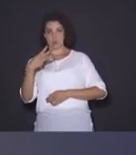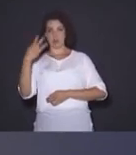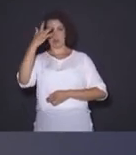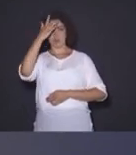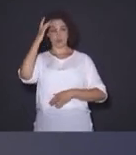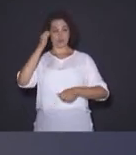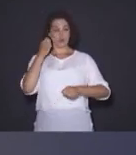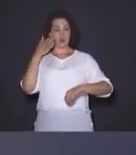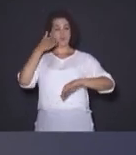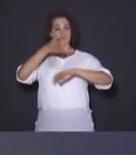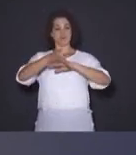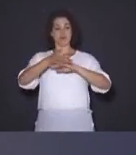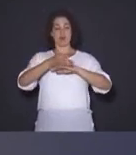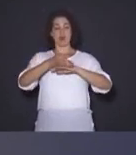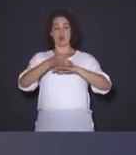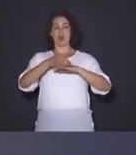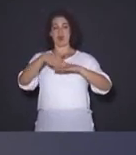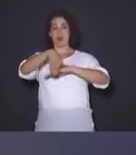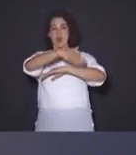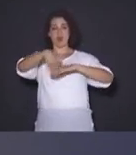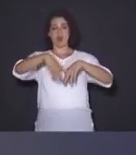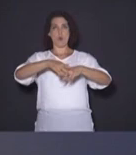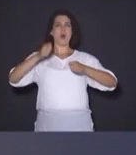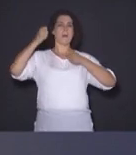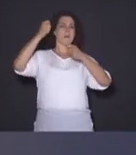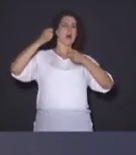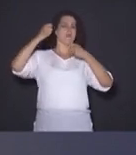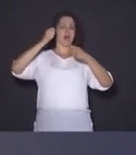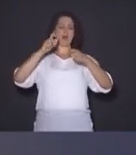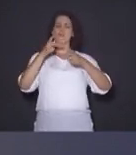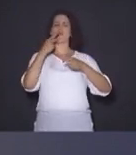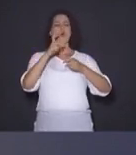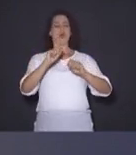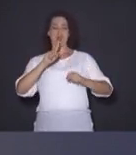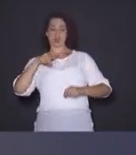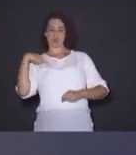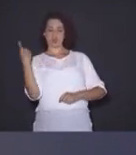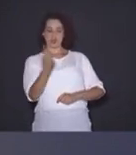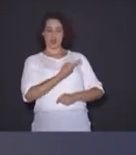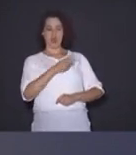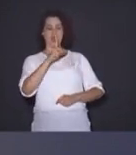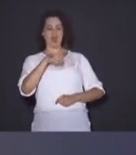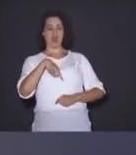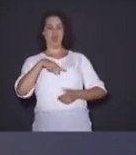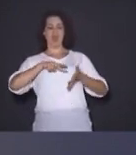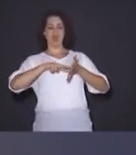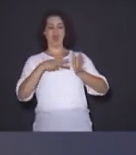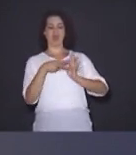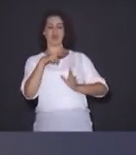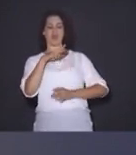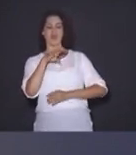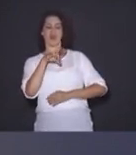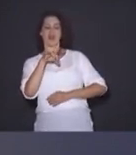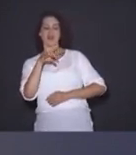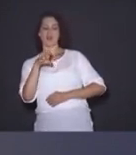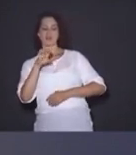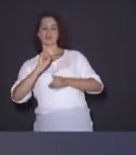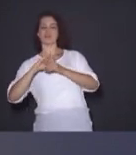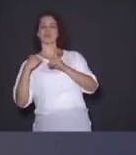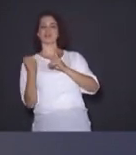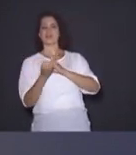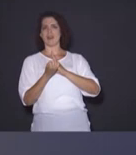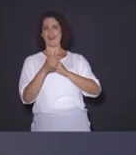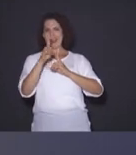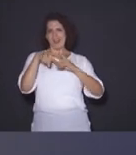nós somos a rede social é a rede social não é o aplicativo facebook não é o aplicativo de aspas